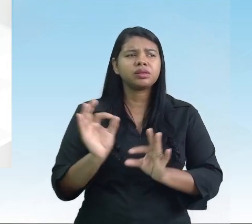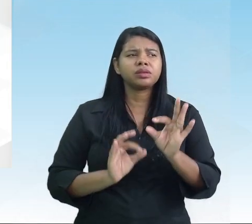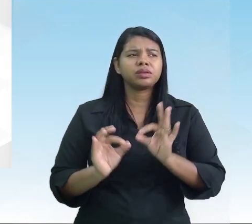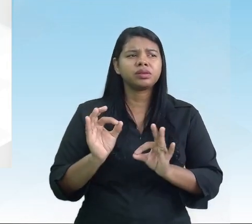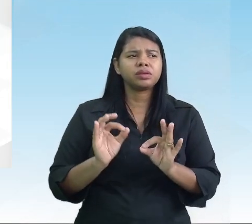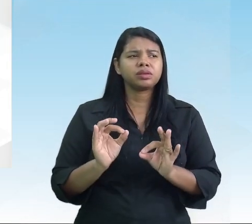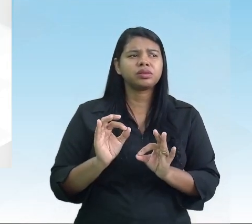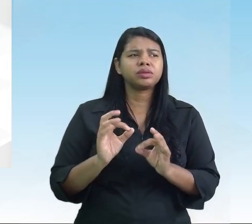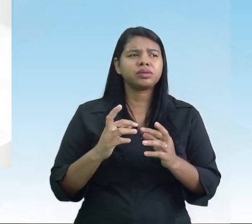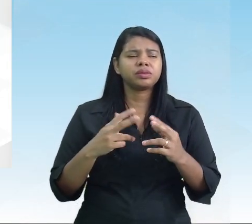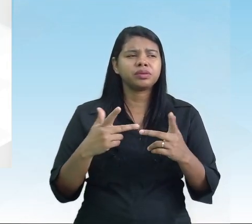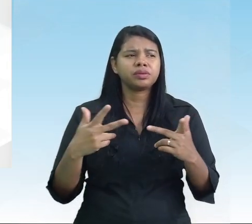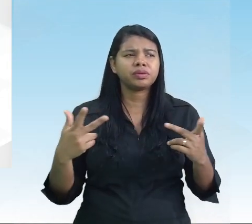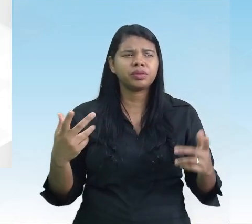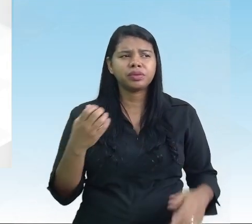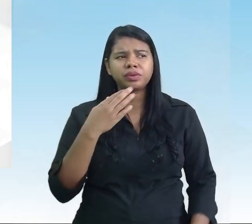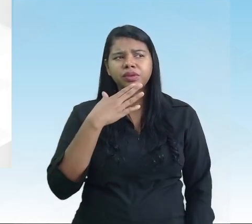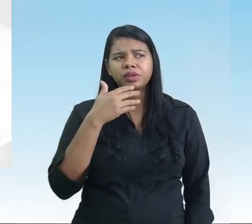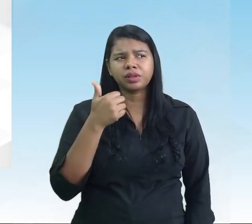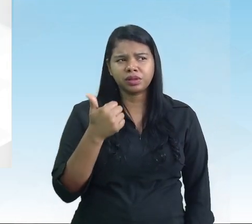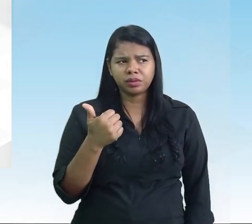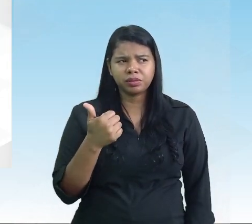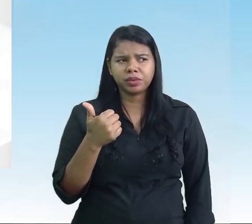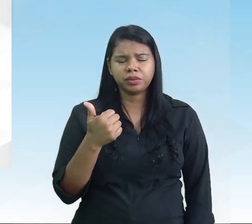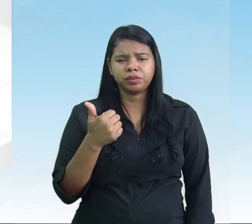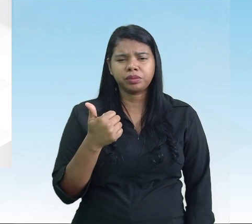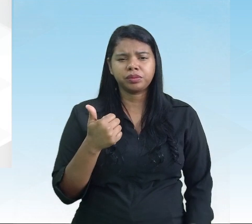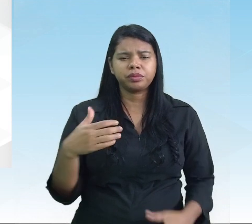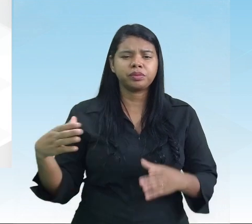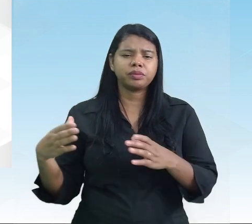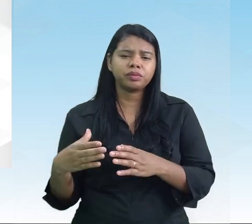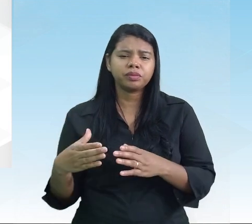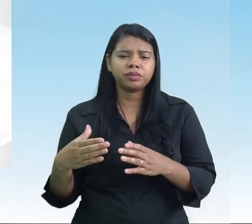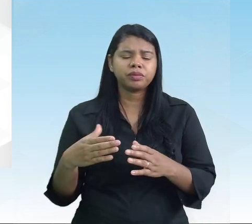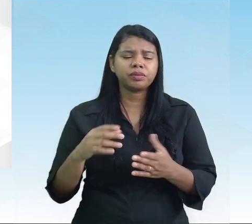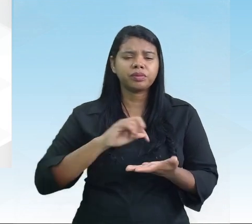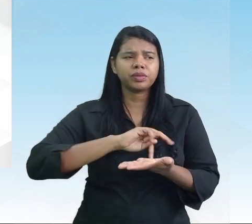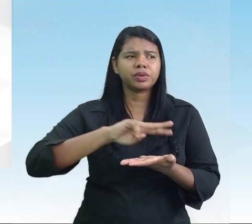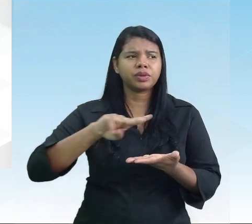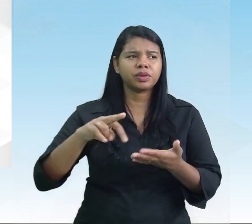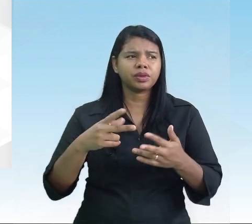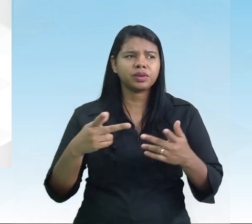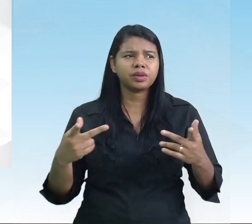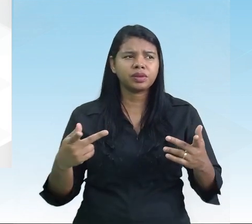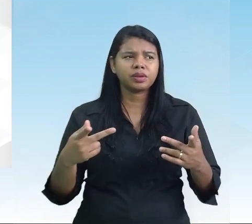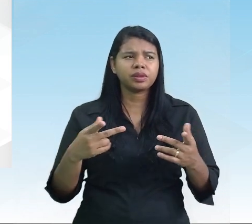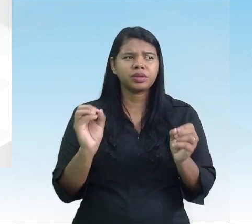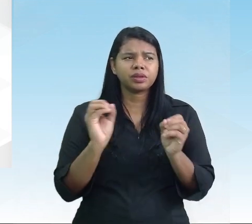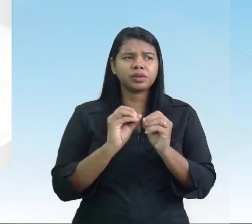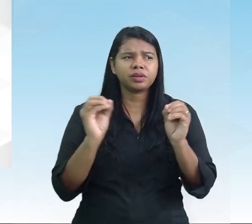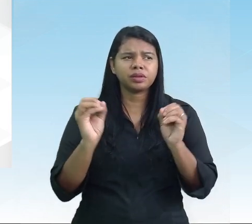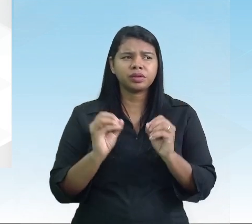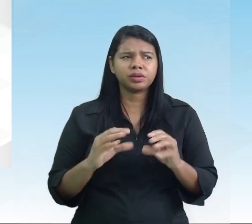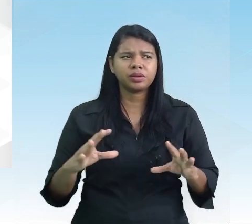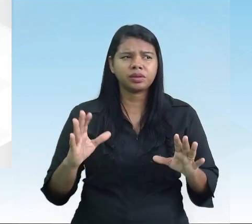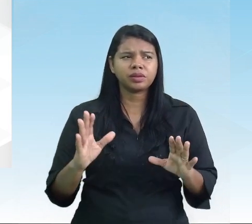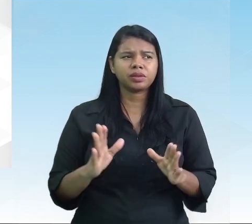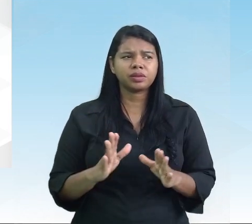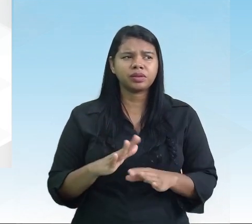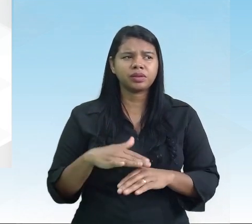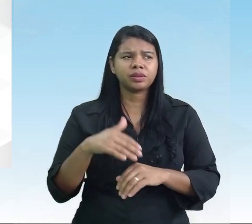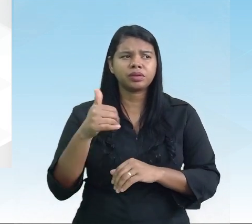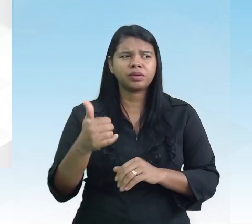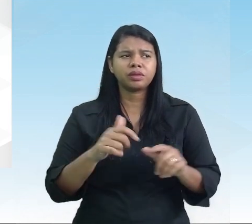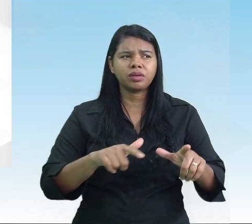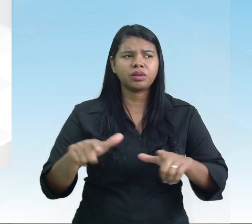é uma coisa muito boa para o mundo. Enquanto muitas coisas têm sido feitas para melhorar o meio